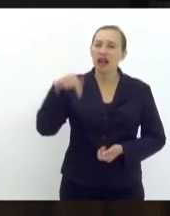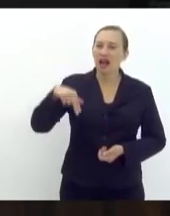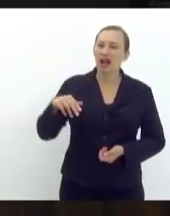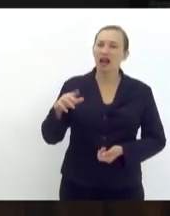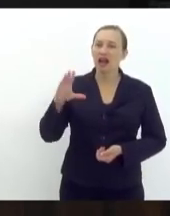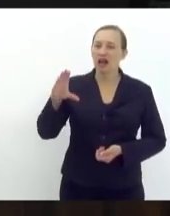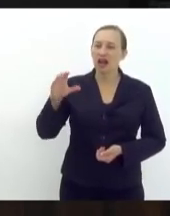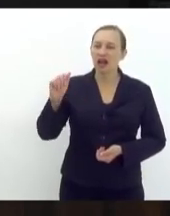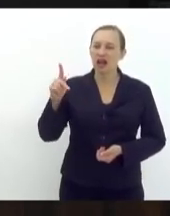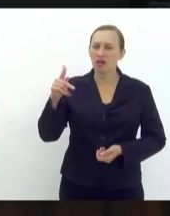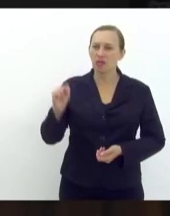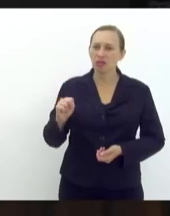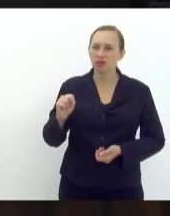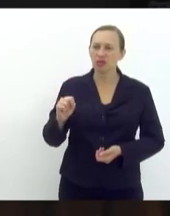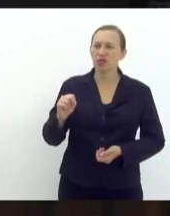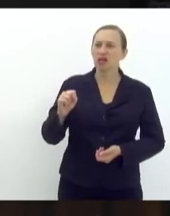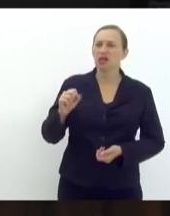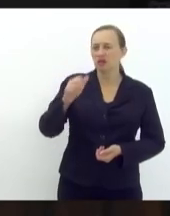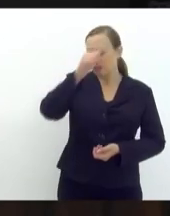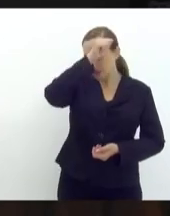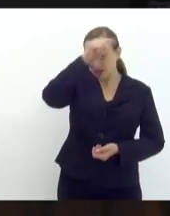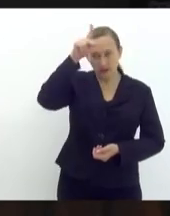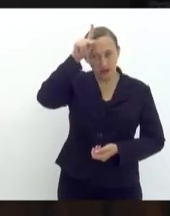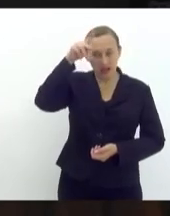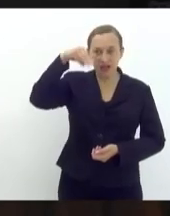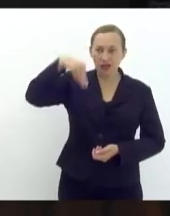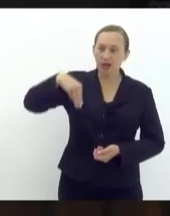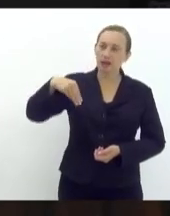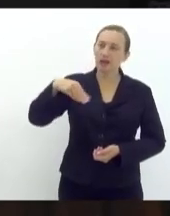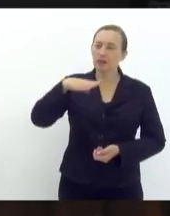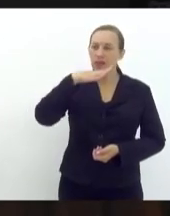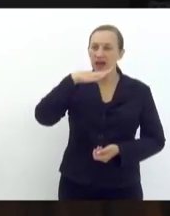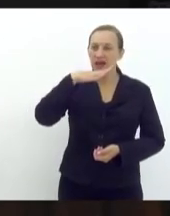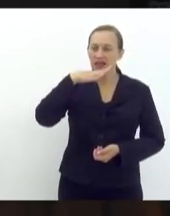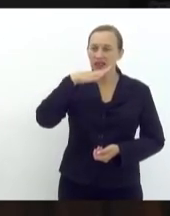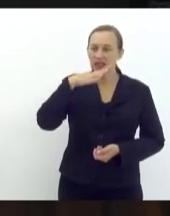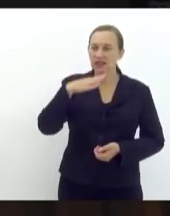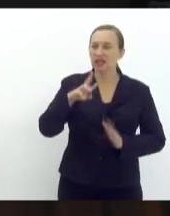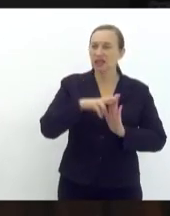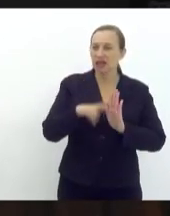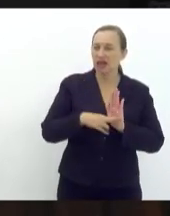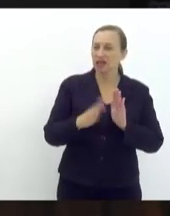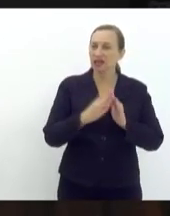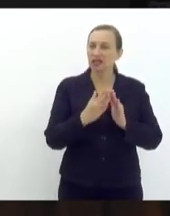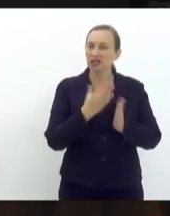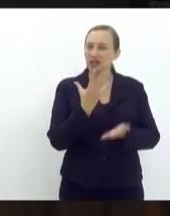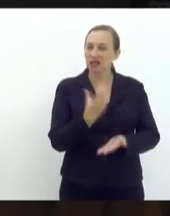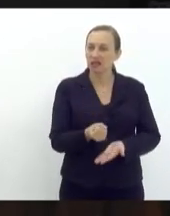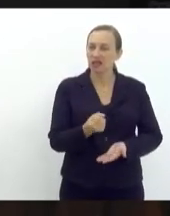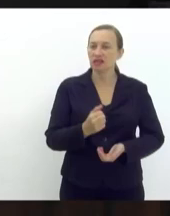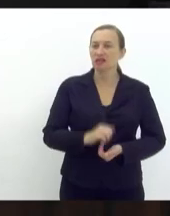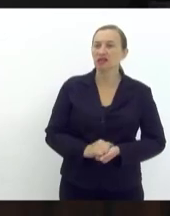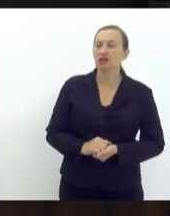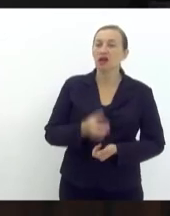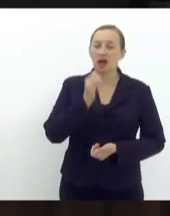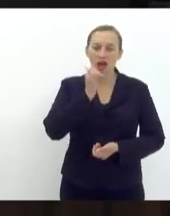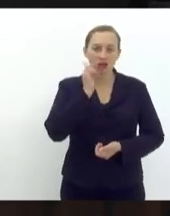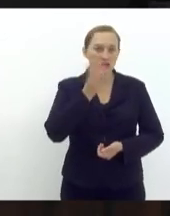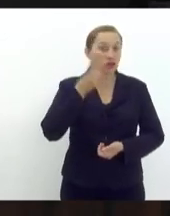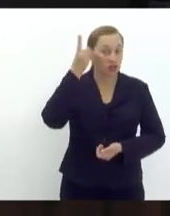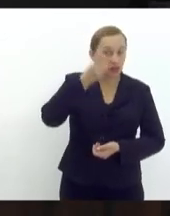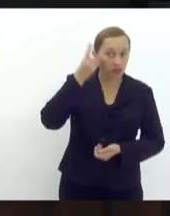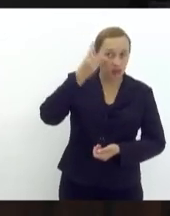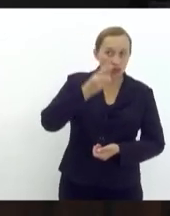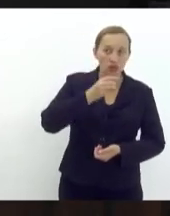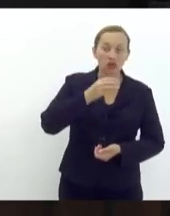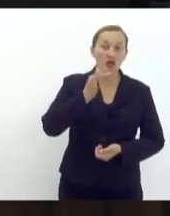Prefeito Municipal de Mangaratiba parecer da comissão de novas internos e proposições externas favorável relatou deputado